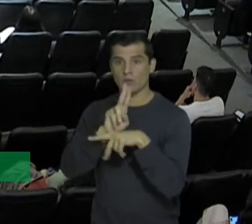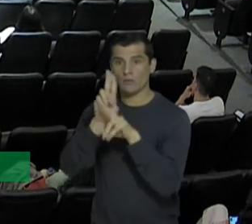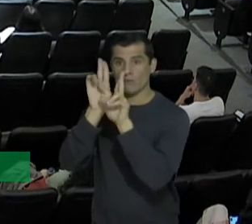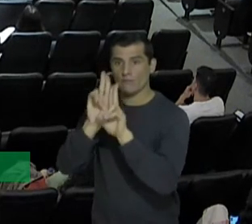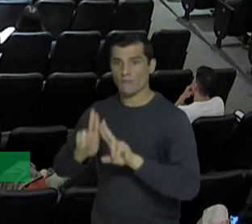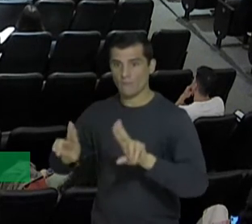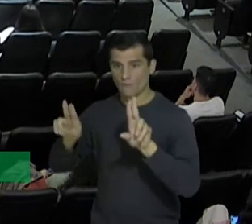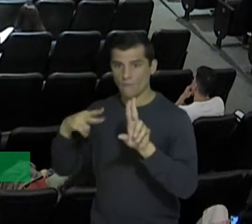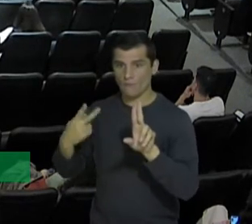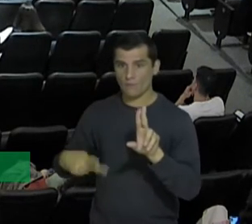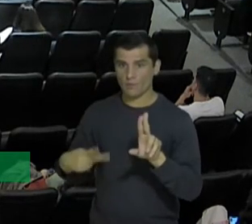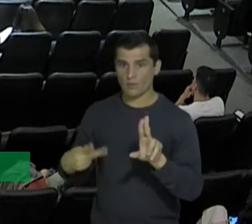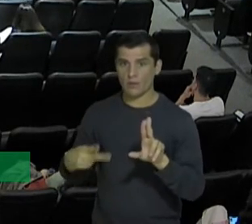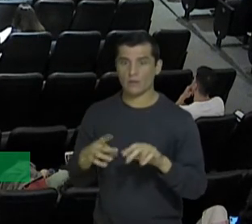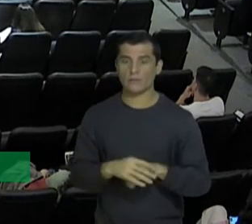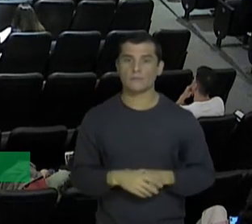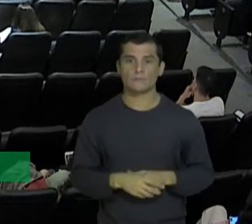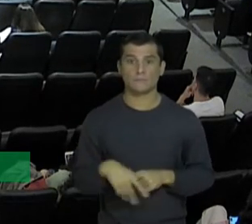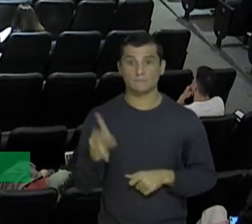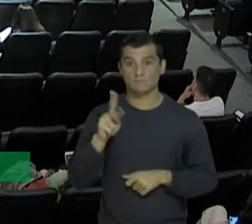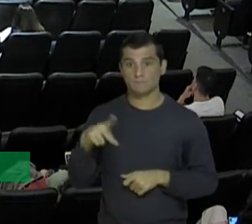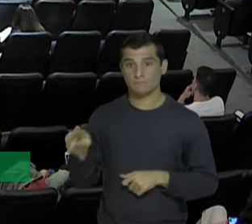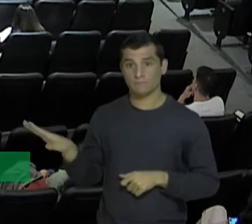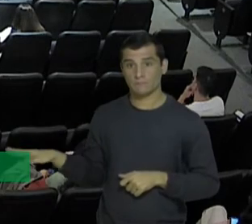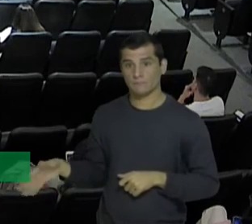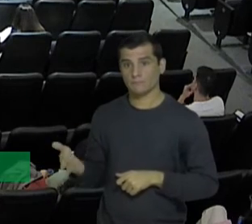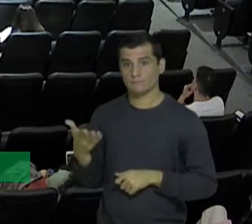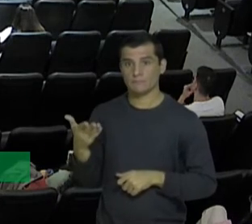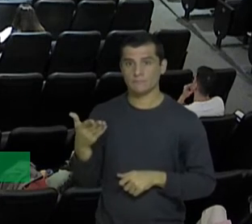Catarina Professor Neri por